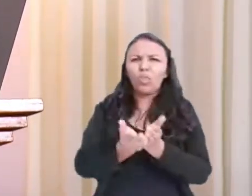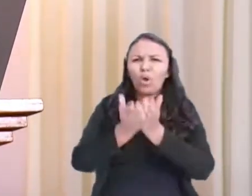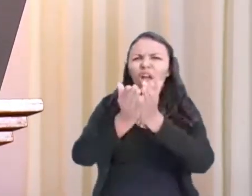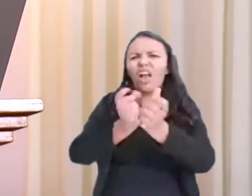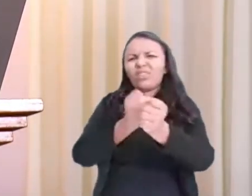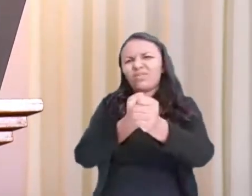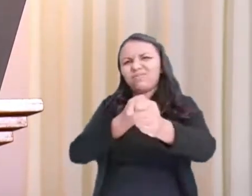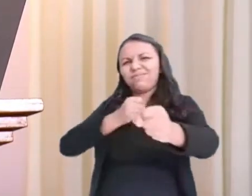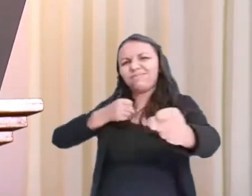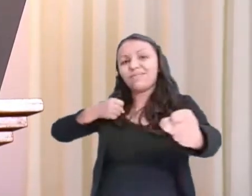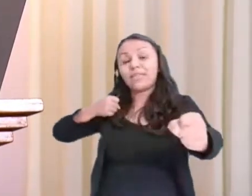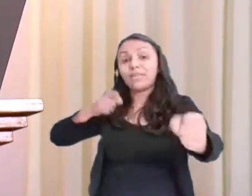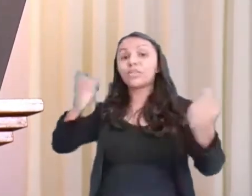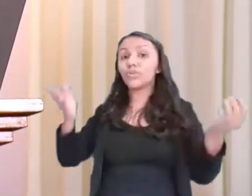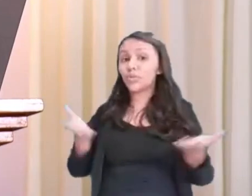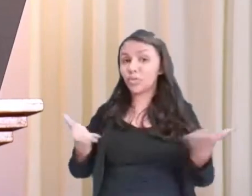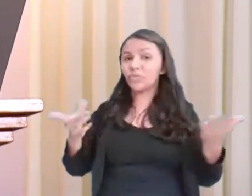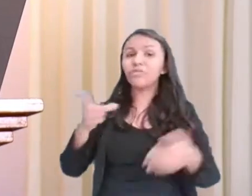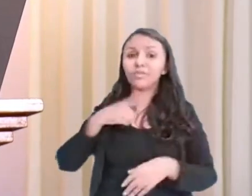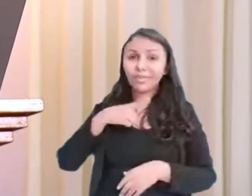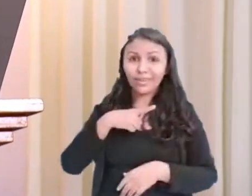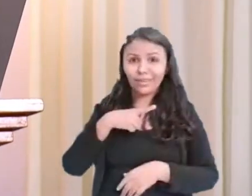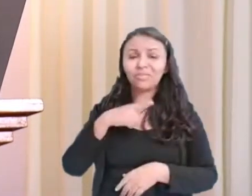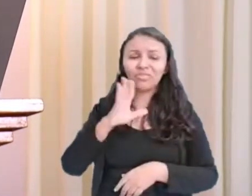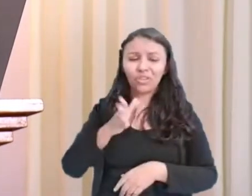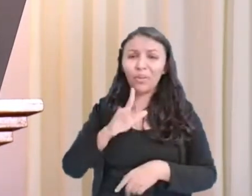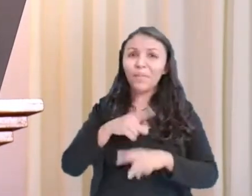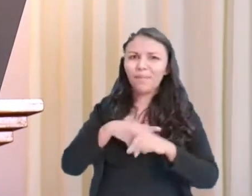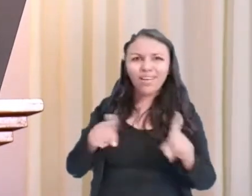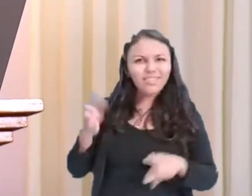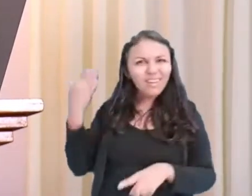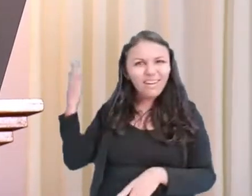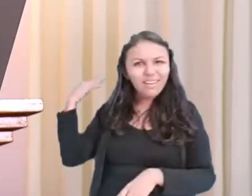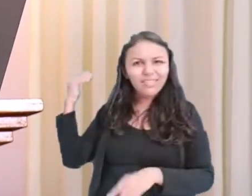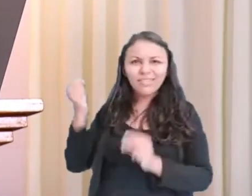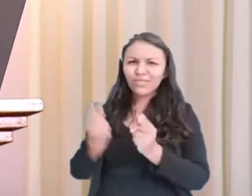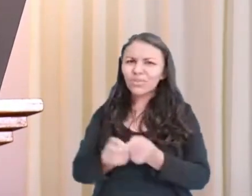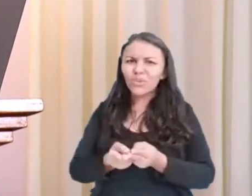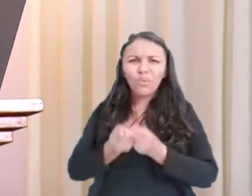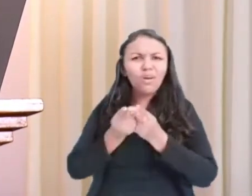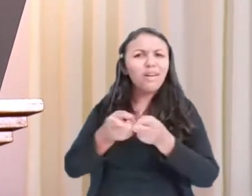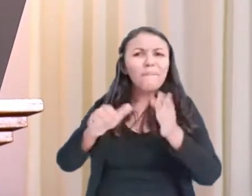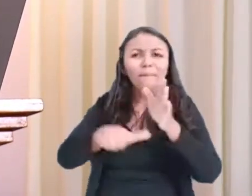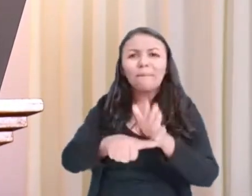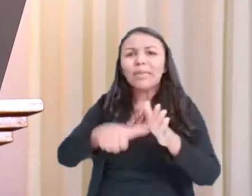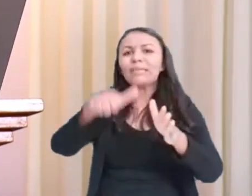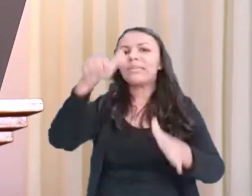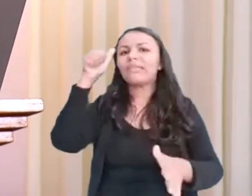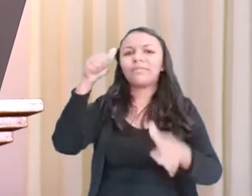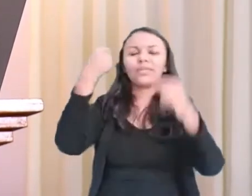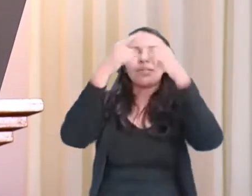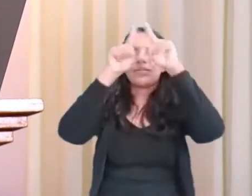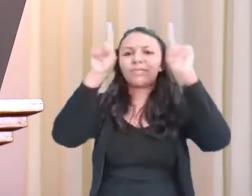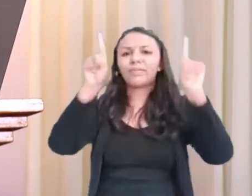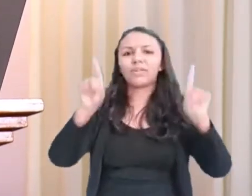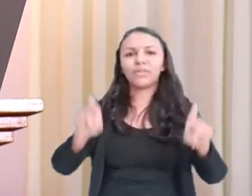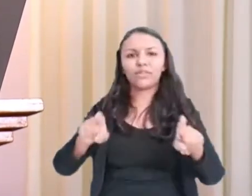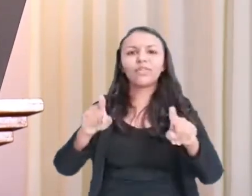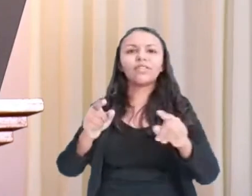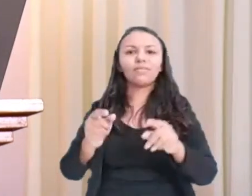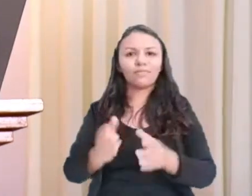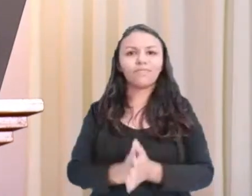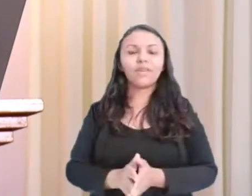dias. Mas nos dias de Noé, seria o primeiro projeto a ser executado